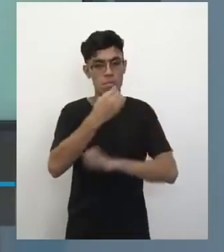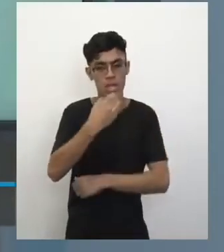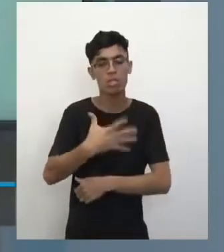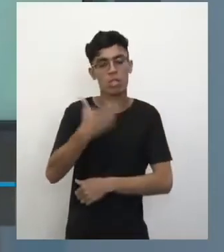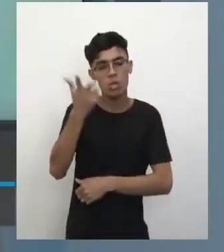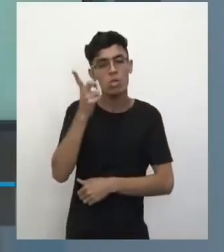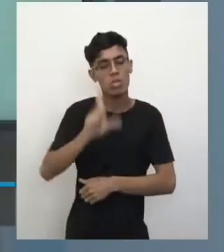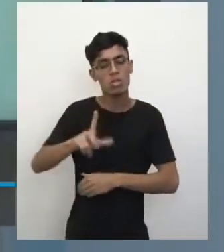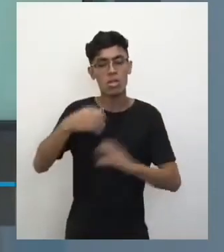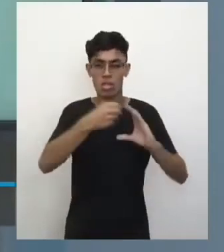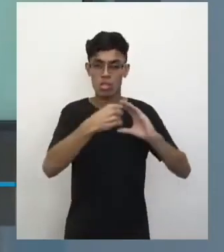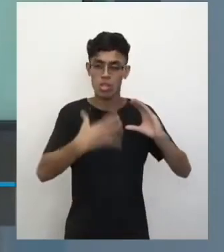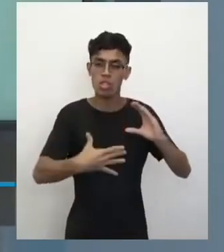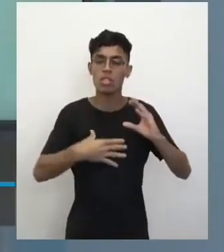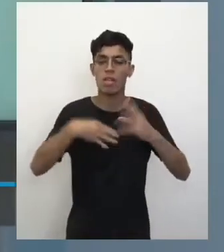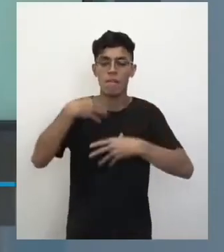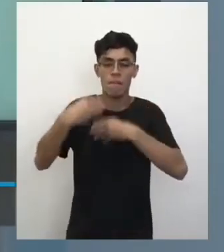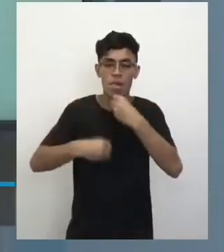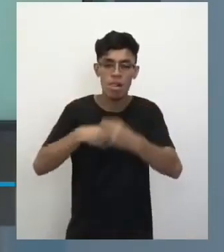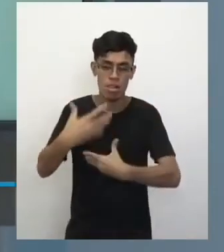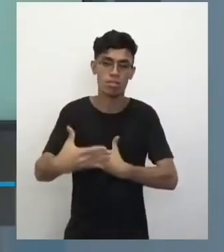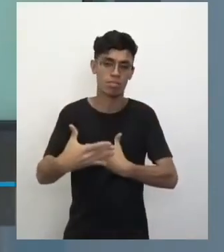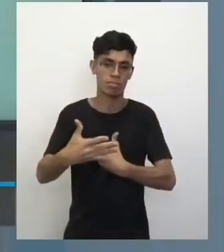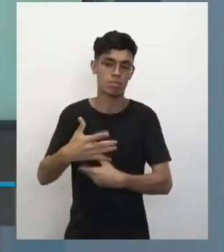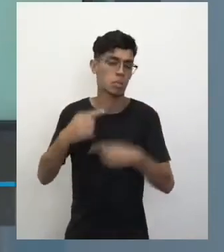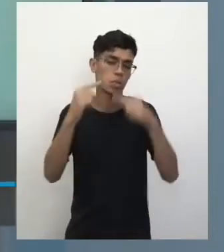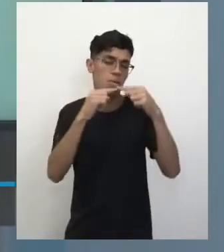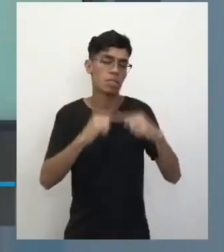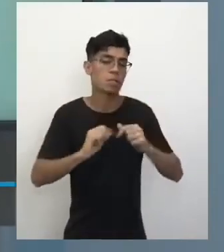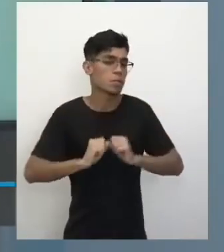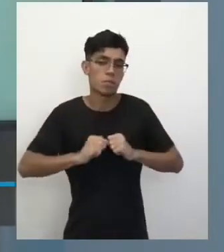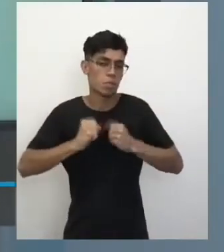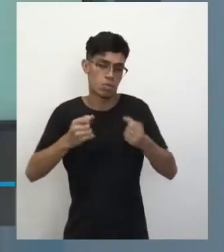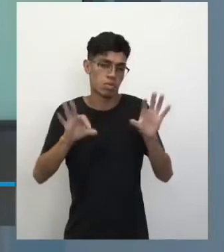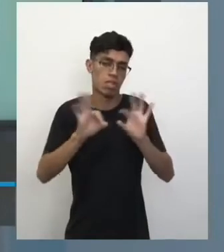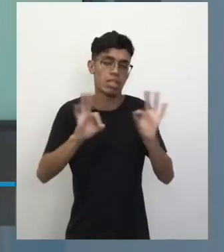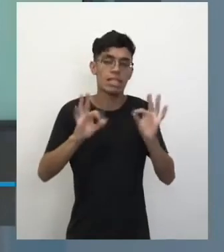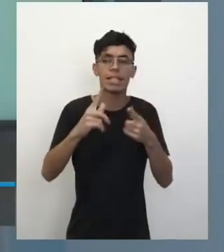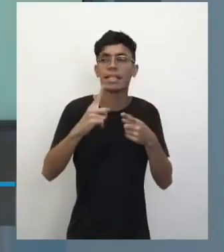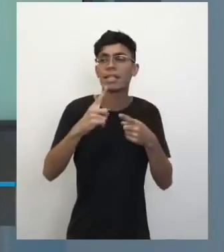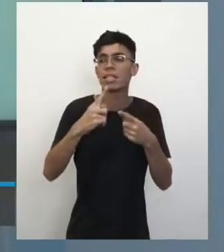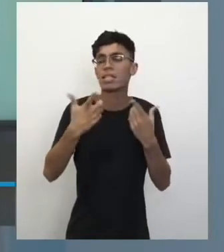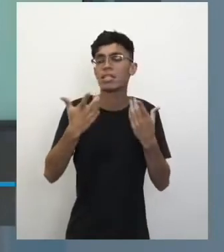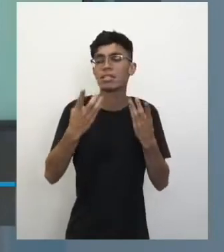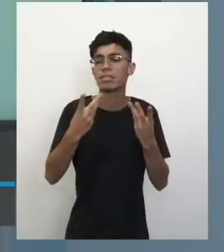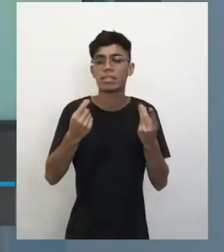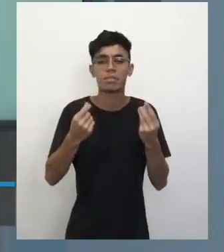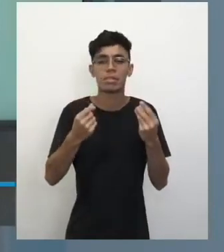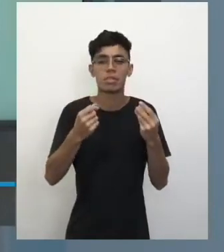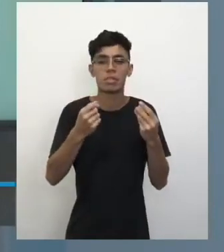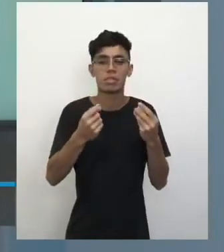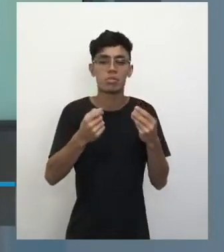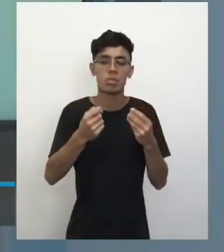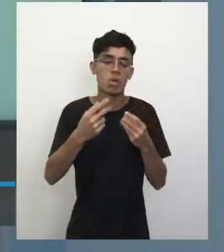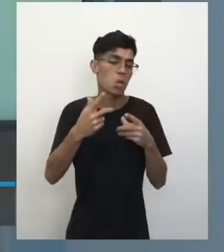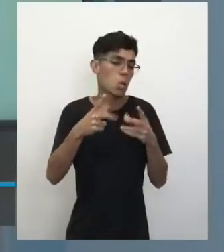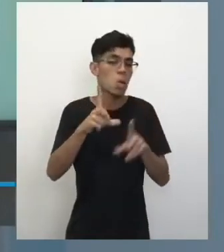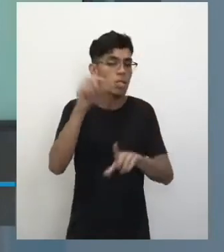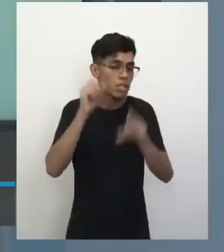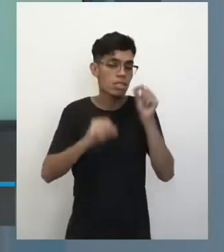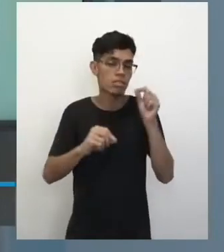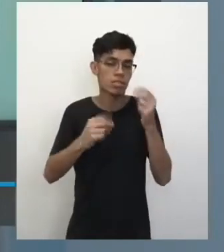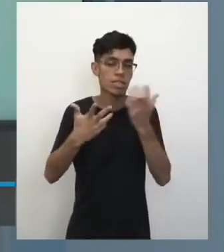as características adiante. Então não tinha a ver com esforço, tinha a ver, na verdade, com uma seleção natural, a